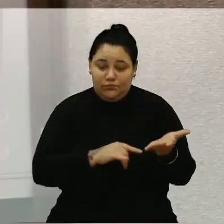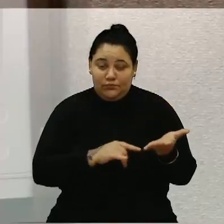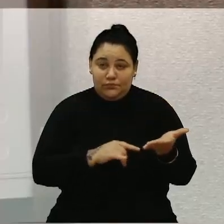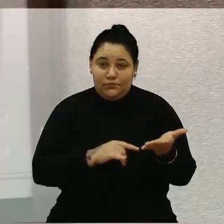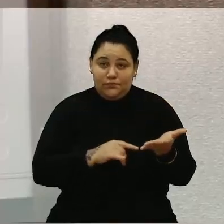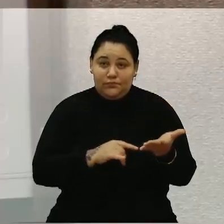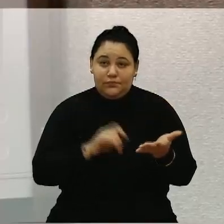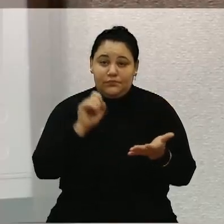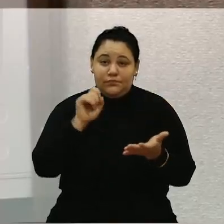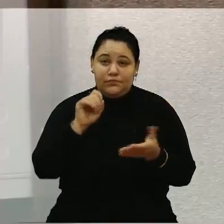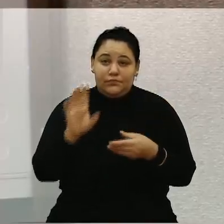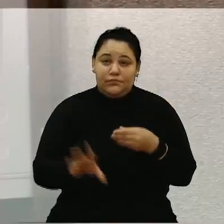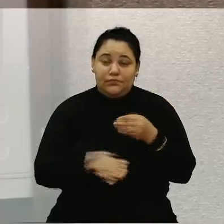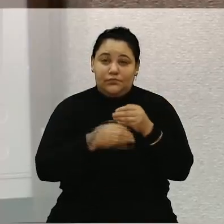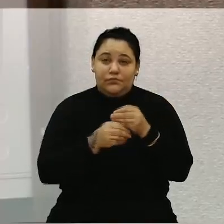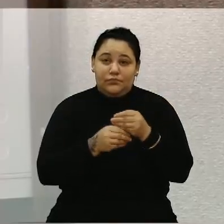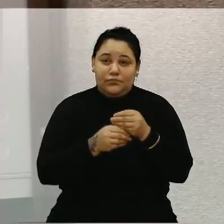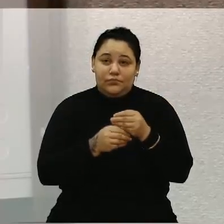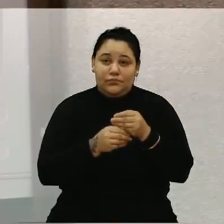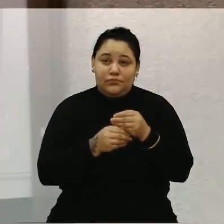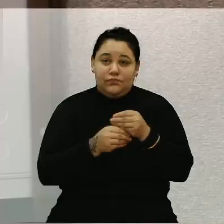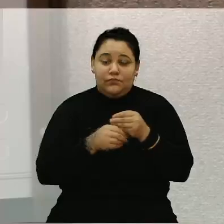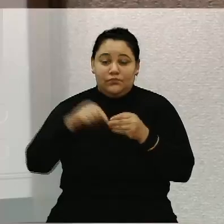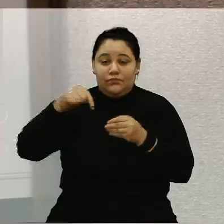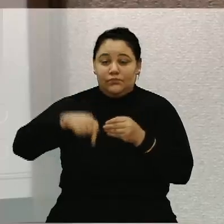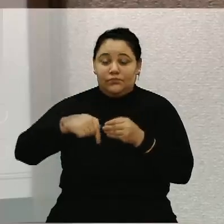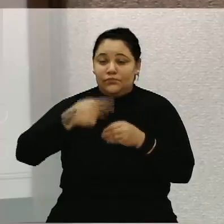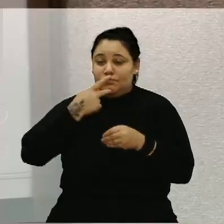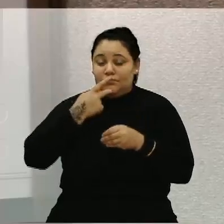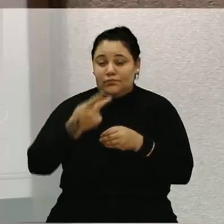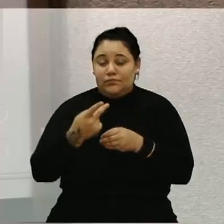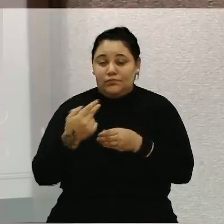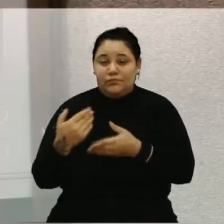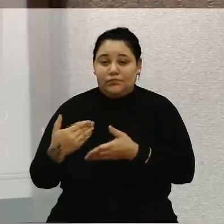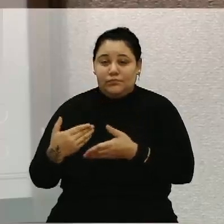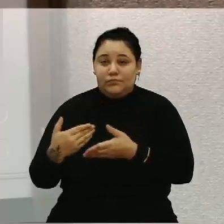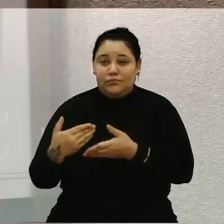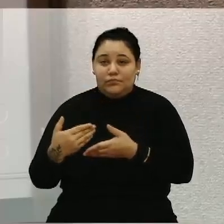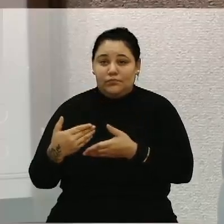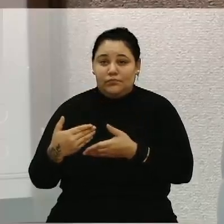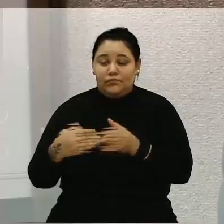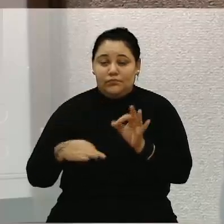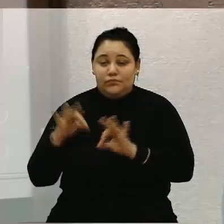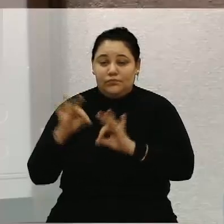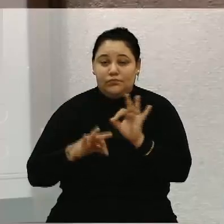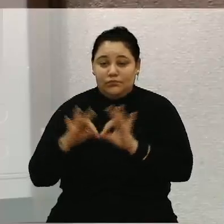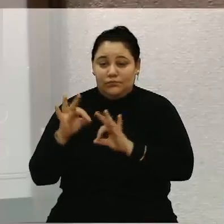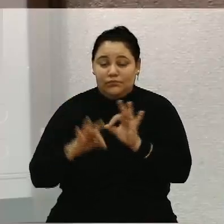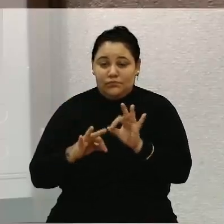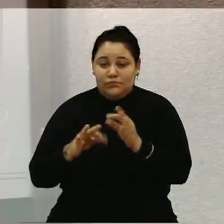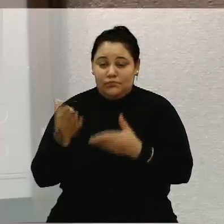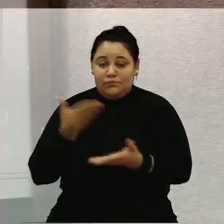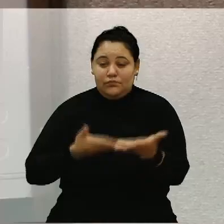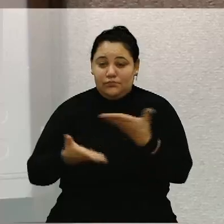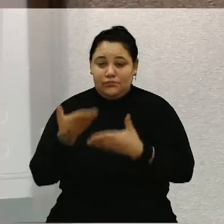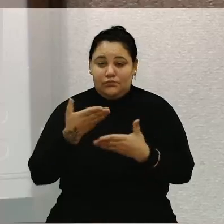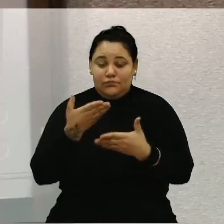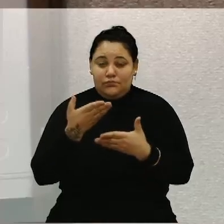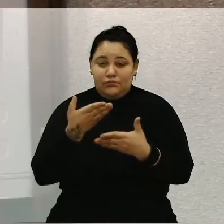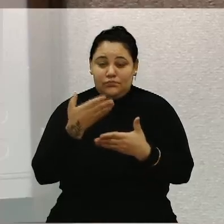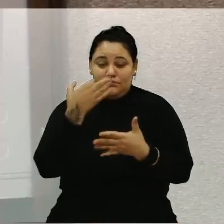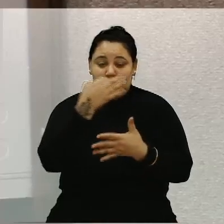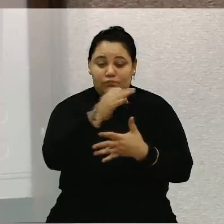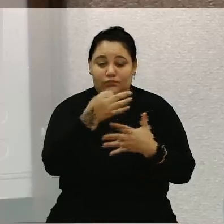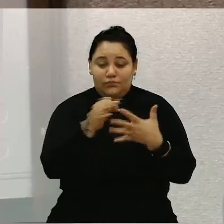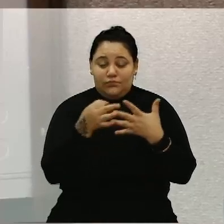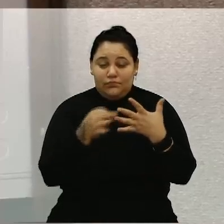que integra o presente, esta manifestou-se no sentido de que o projeto de lei alcança viabilidade e preenchimento